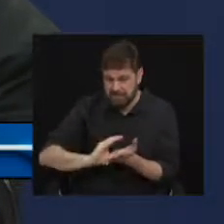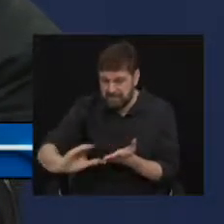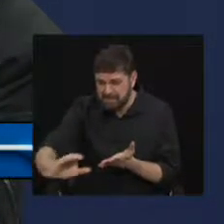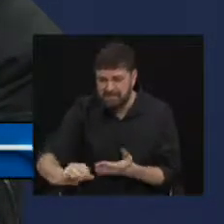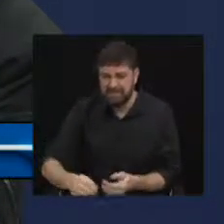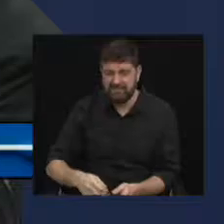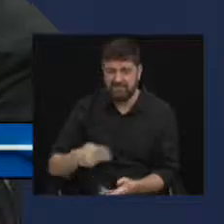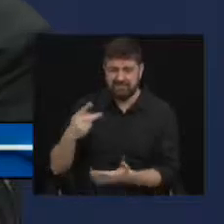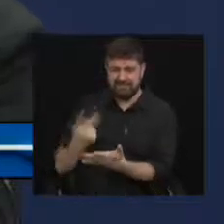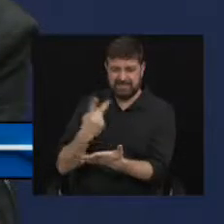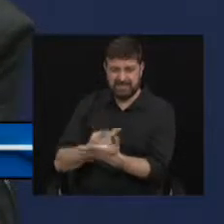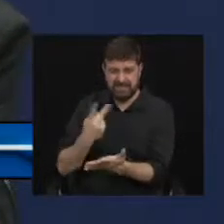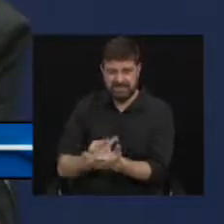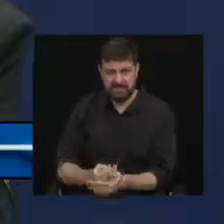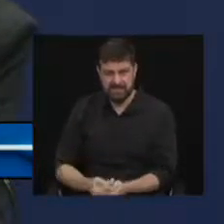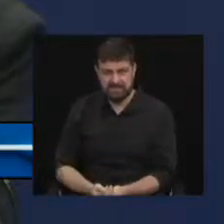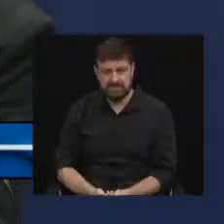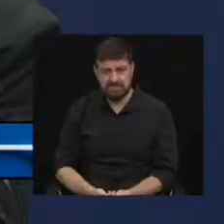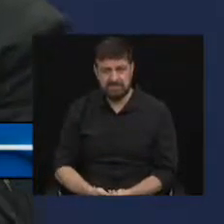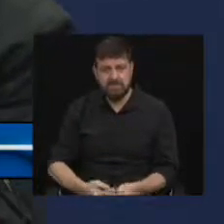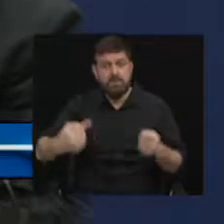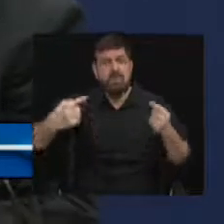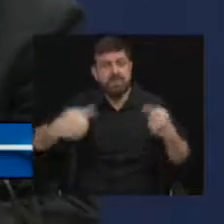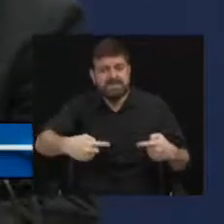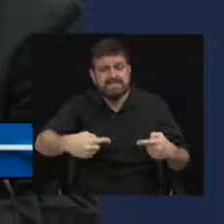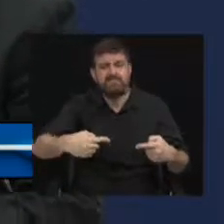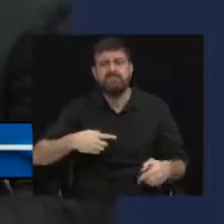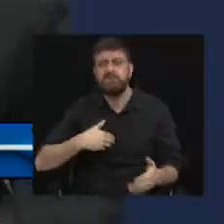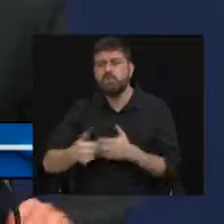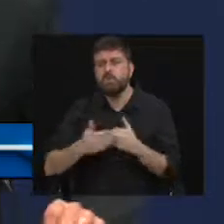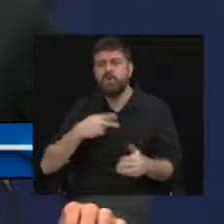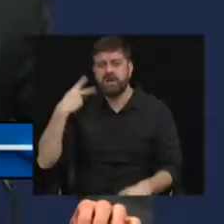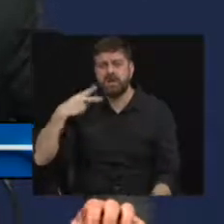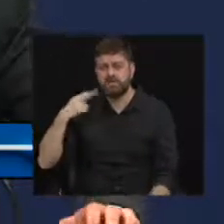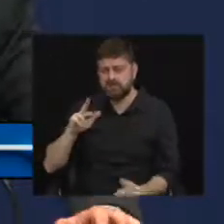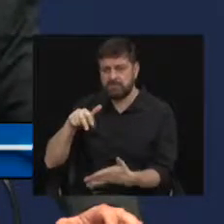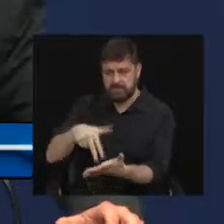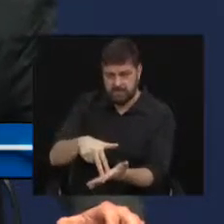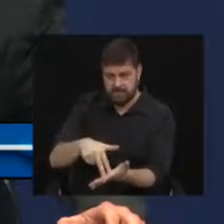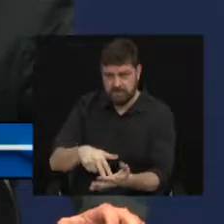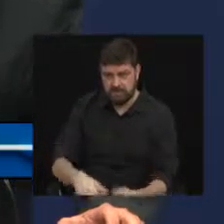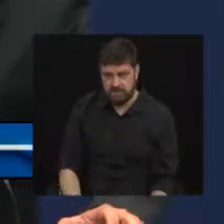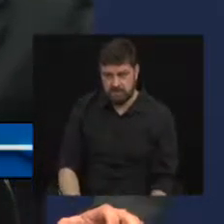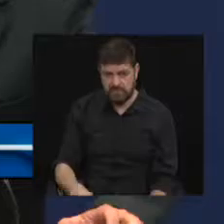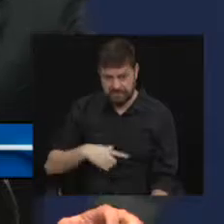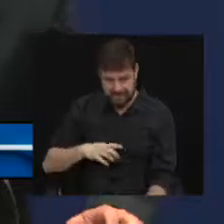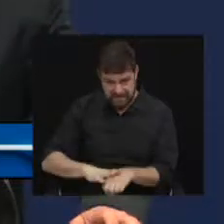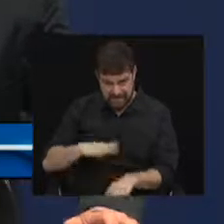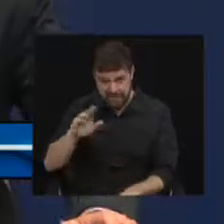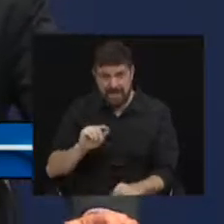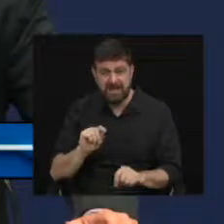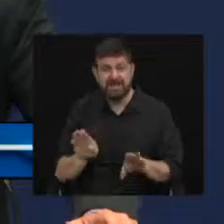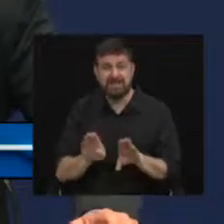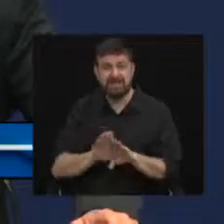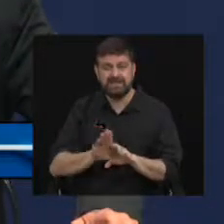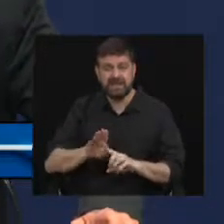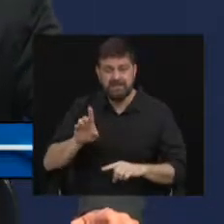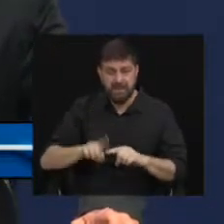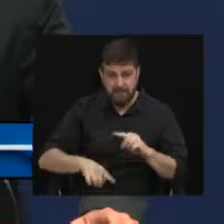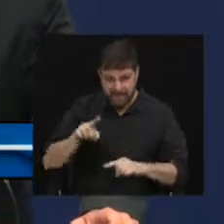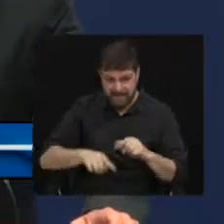Em 5 anos, mais que dobrou o preço. 10 milhões dinheiro da educação. Então